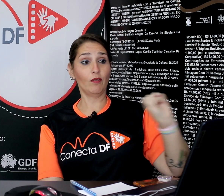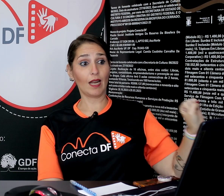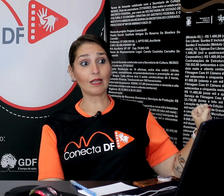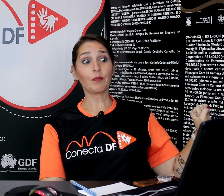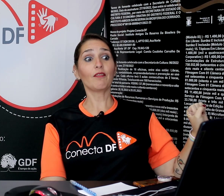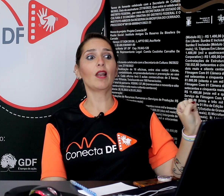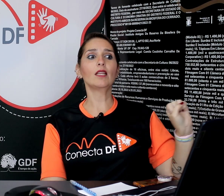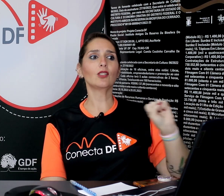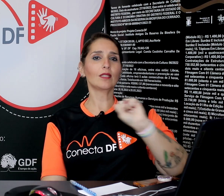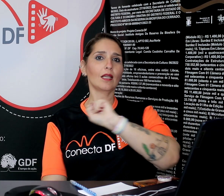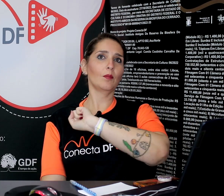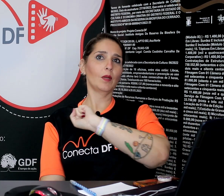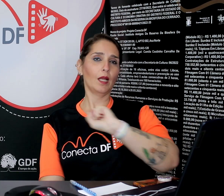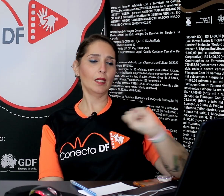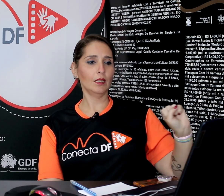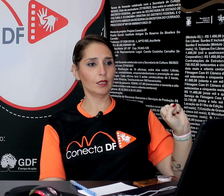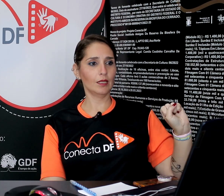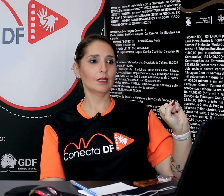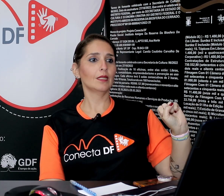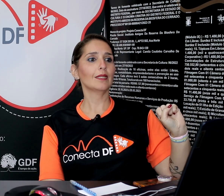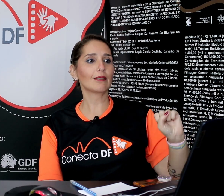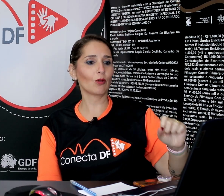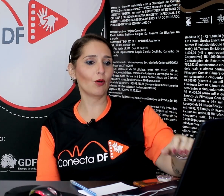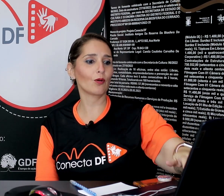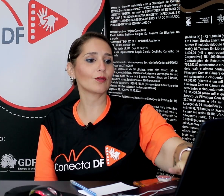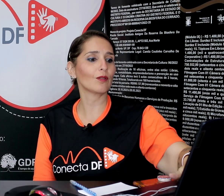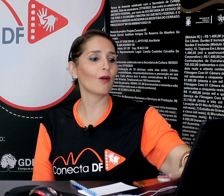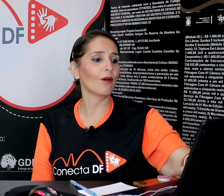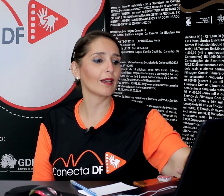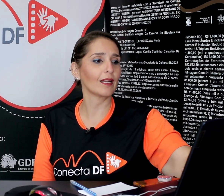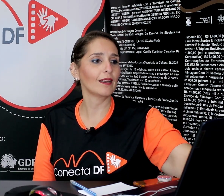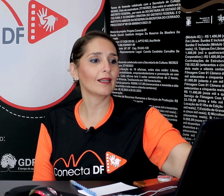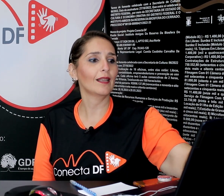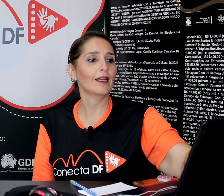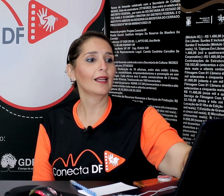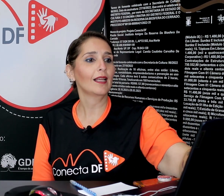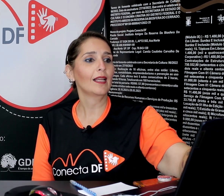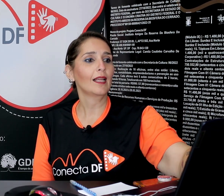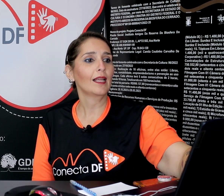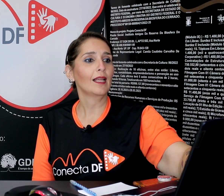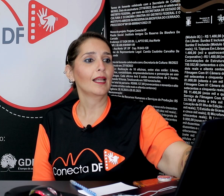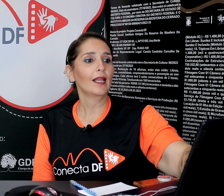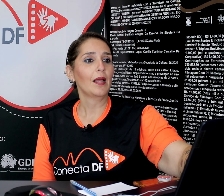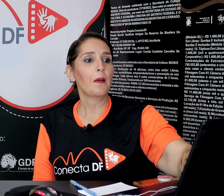Mão virada pra frente sempre, hein? Sogro, sogra.